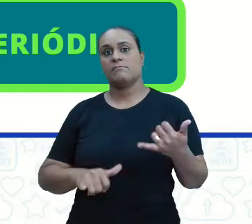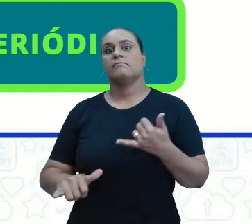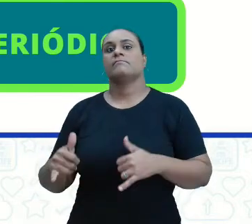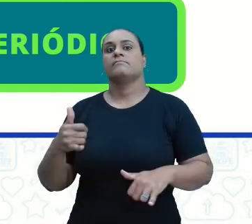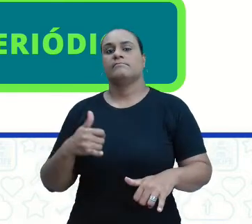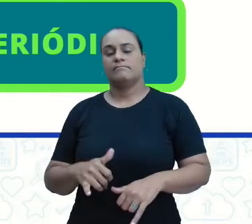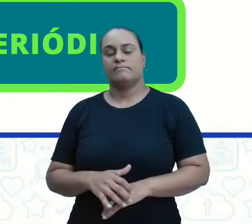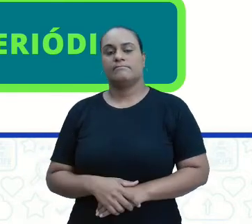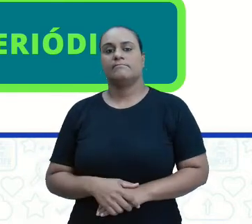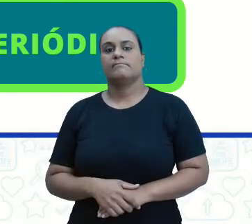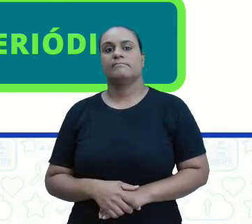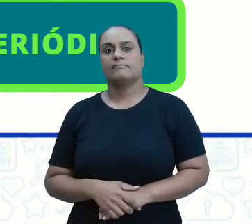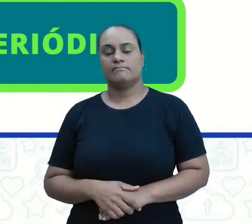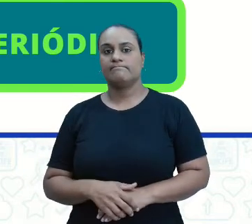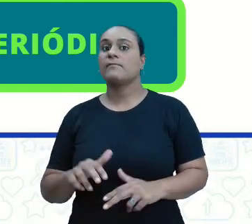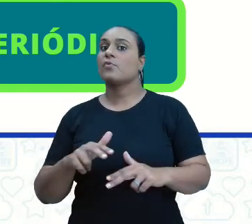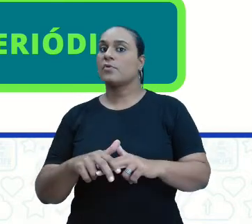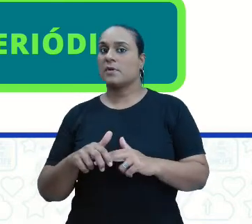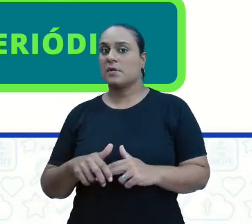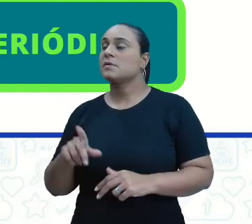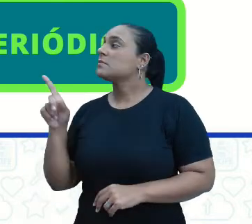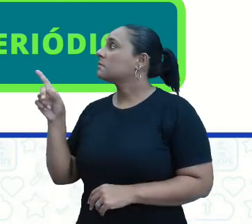periódica, tá? Por conta dessa